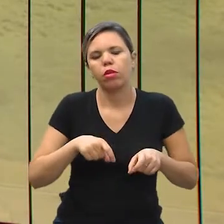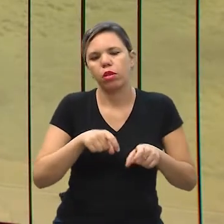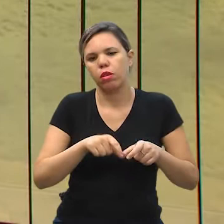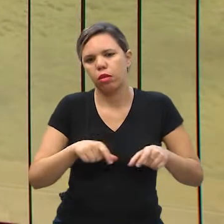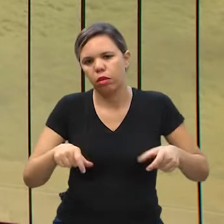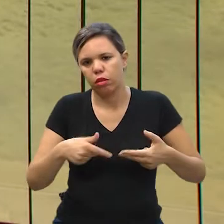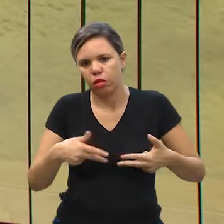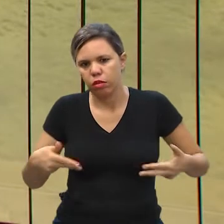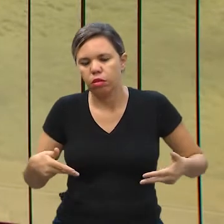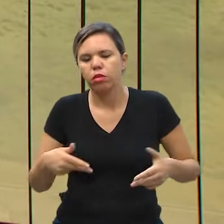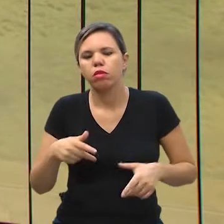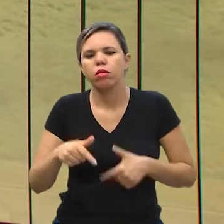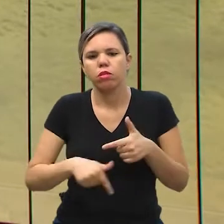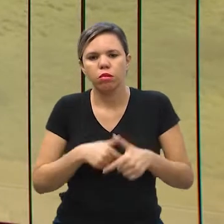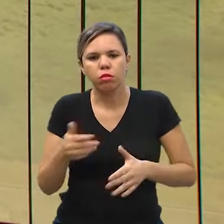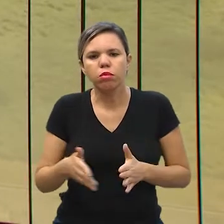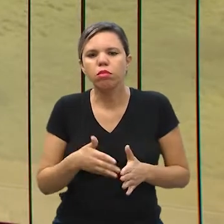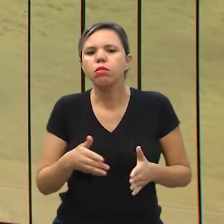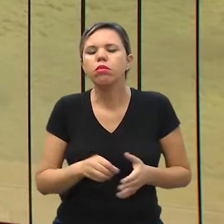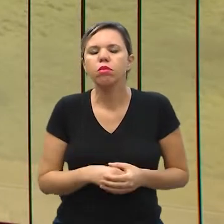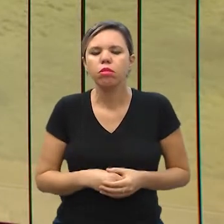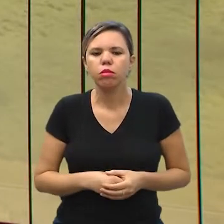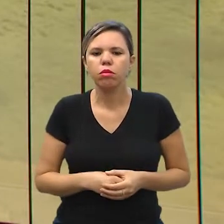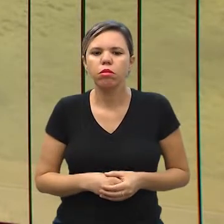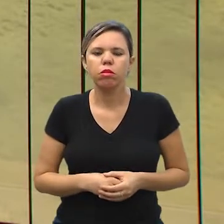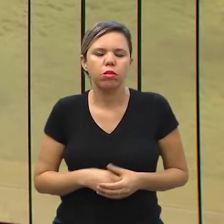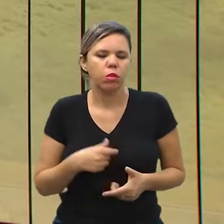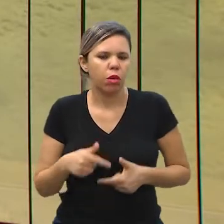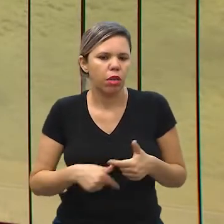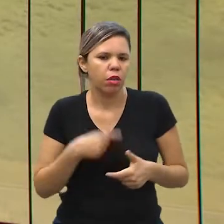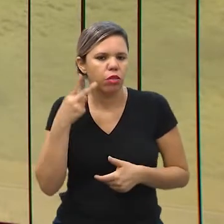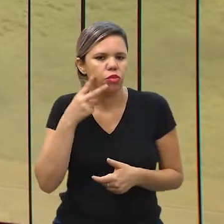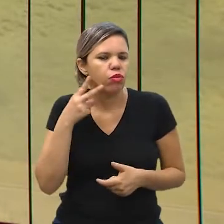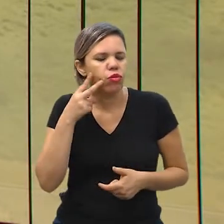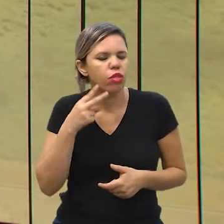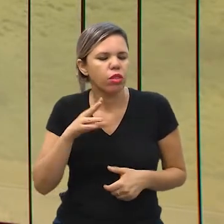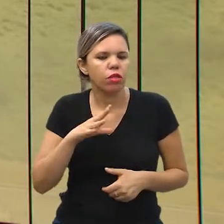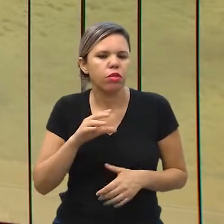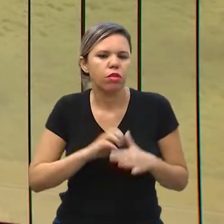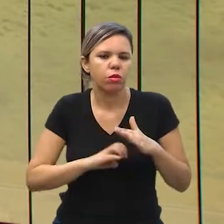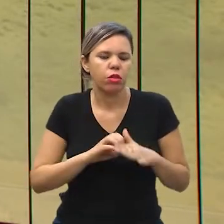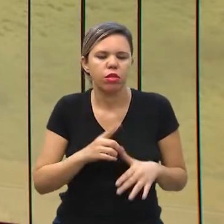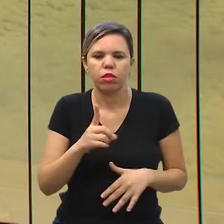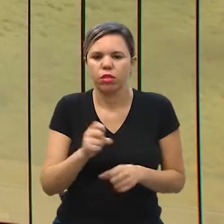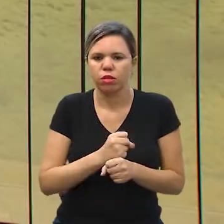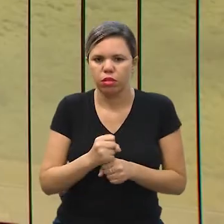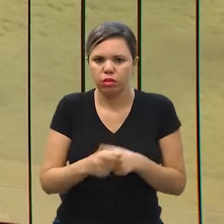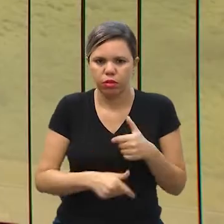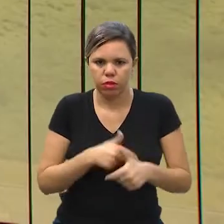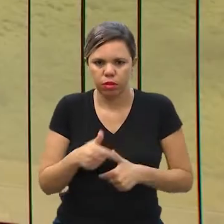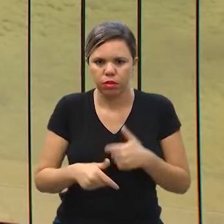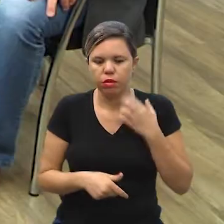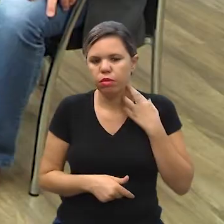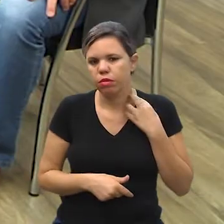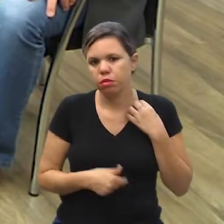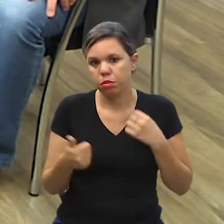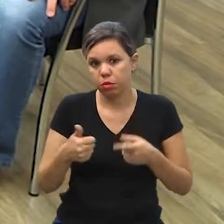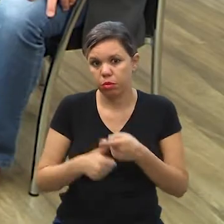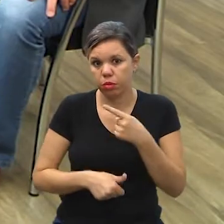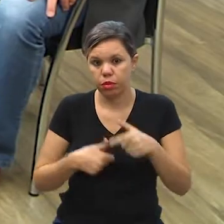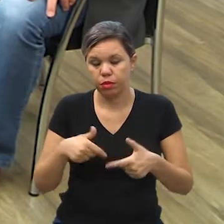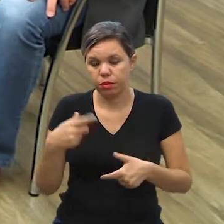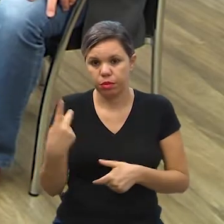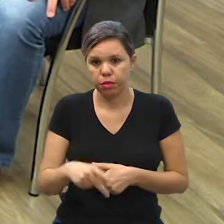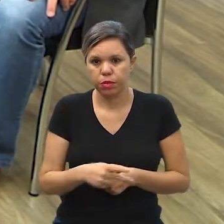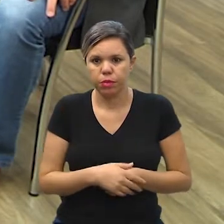no nesse departamento de irrigação eu fiquei ali cerca de 15 anos praticamente vai